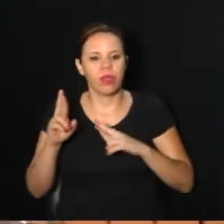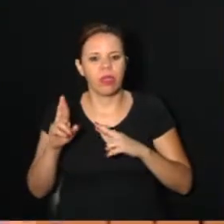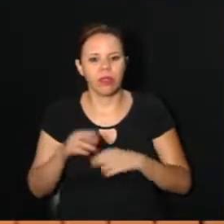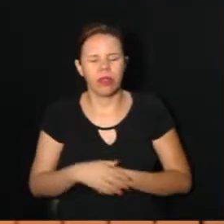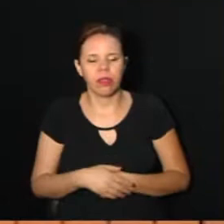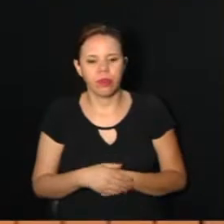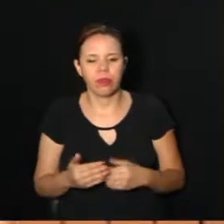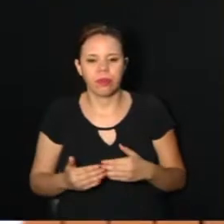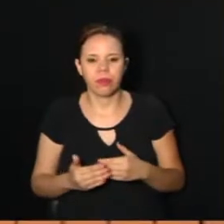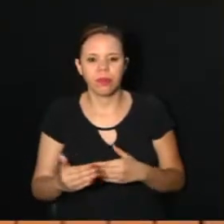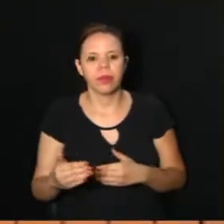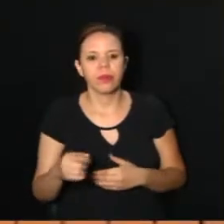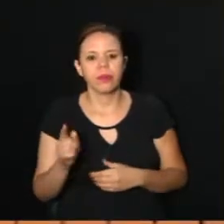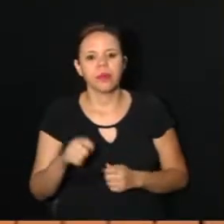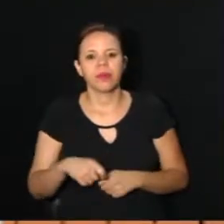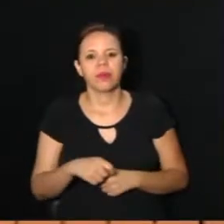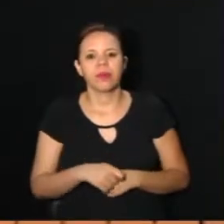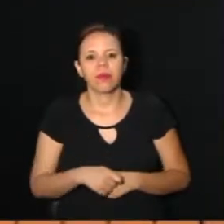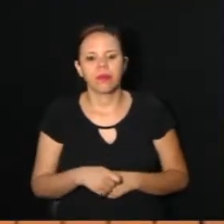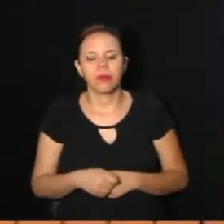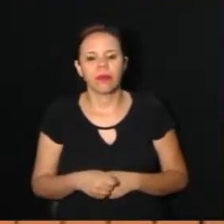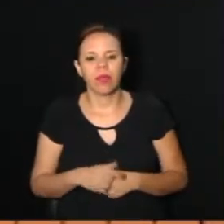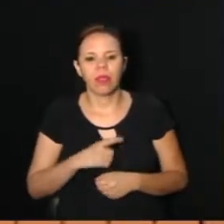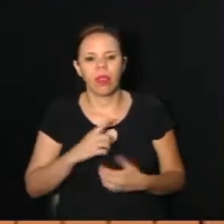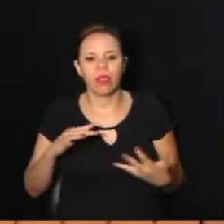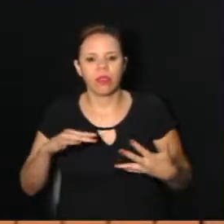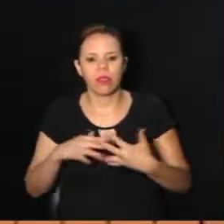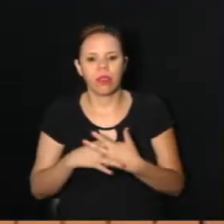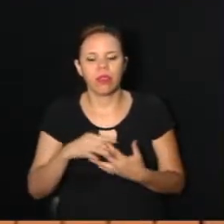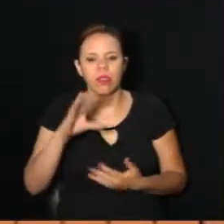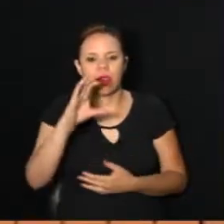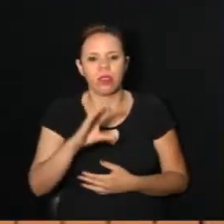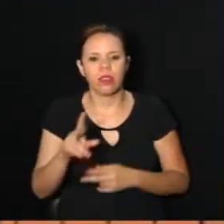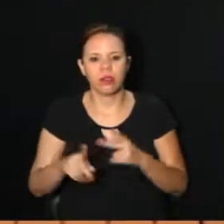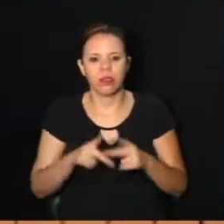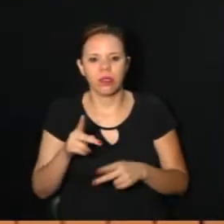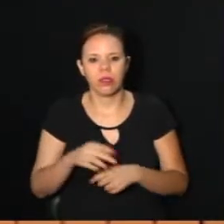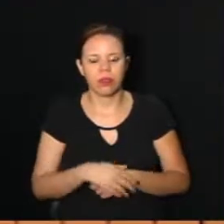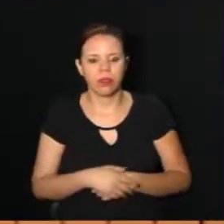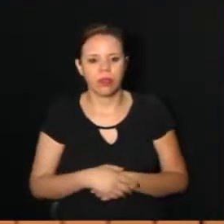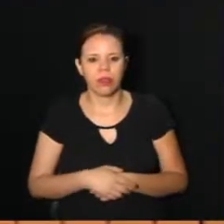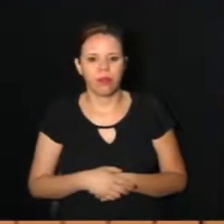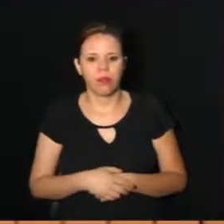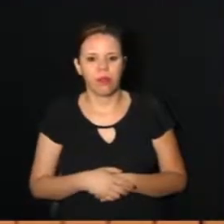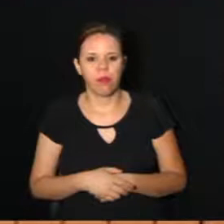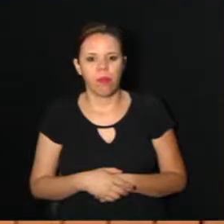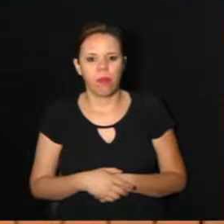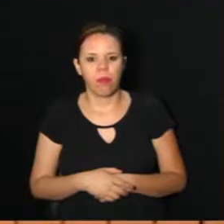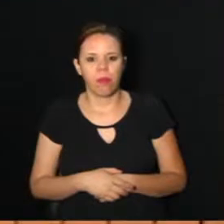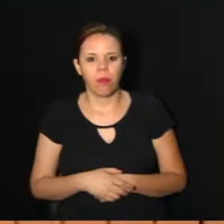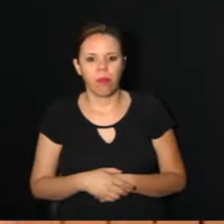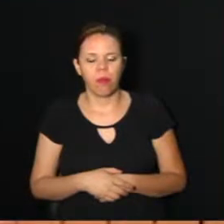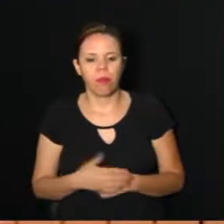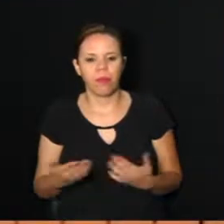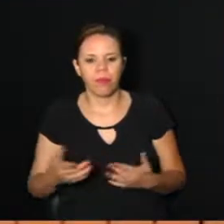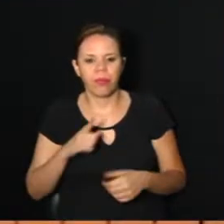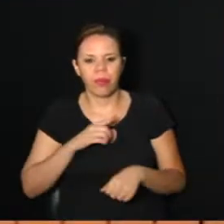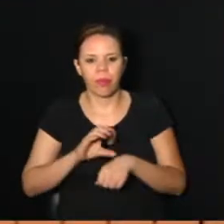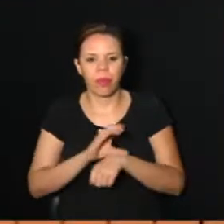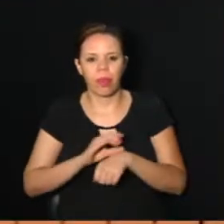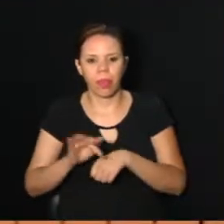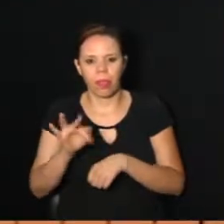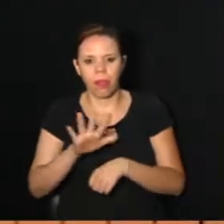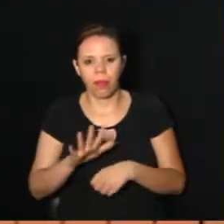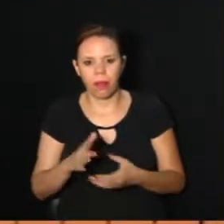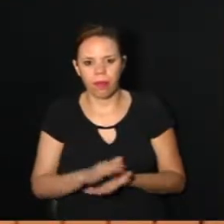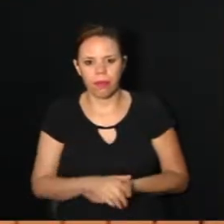E, a partir daí, você acaba criando cidadania. Os princípios que ditam a Constituição Federal, nós temos